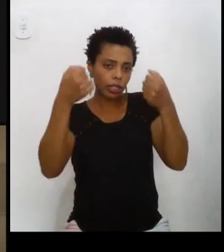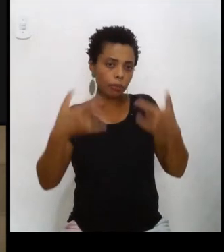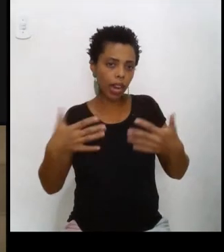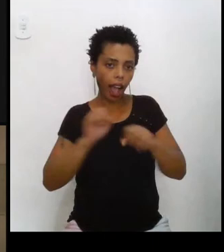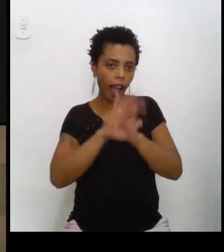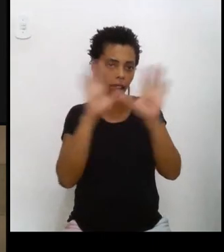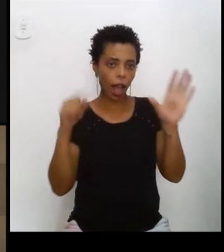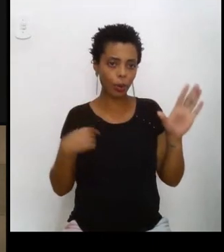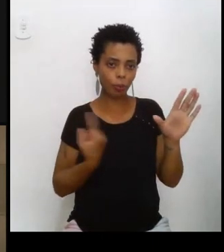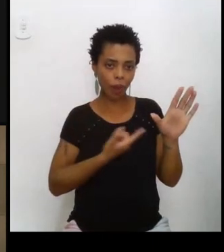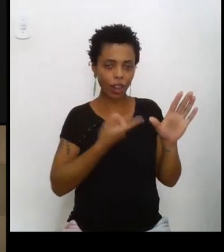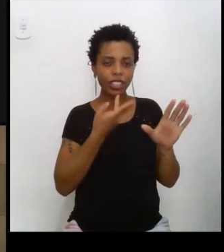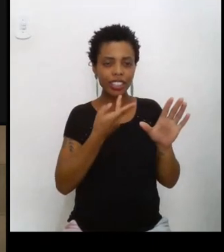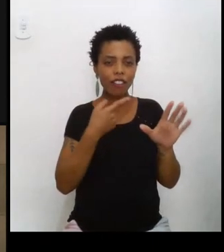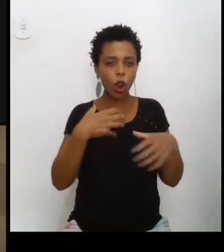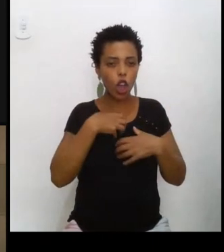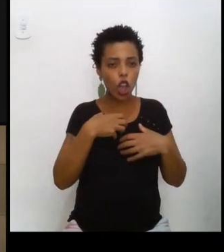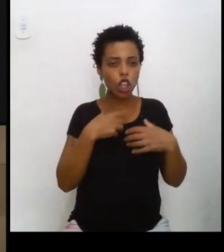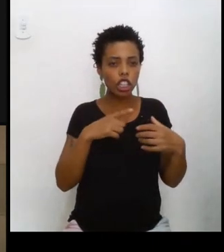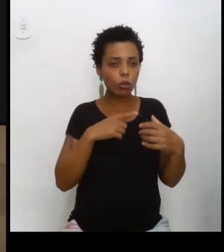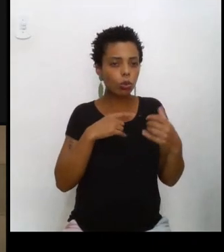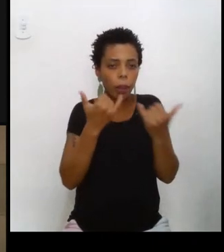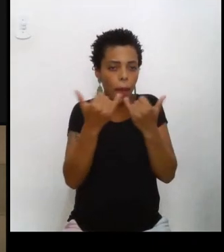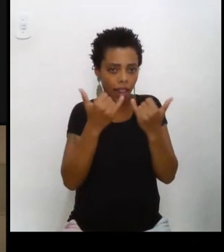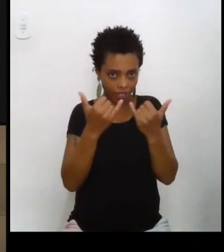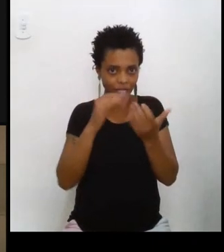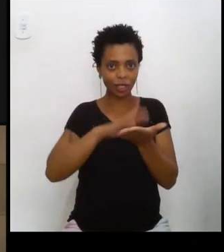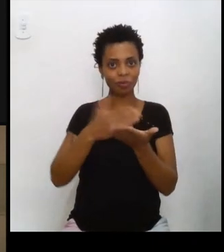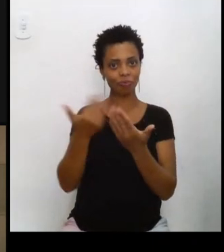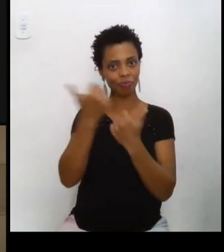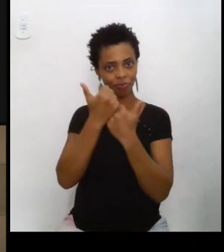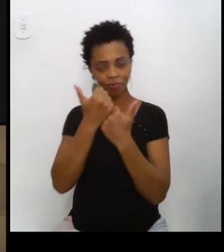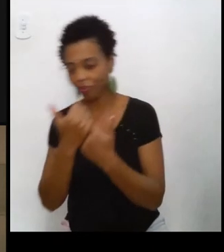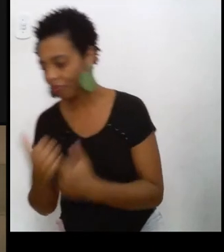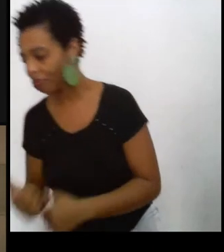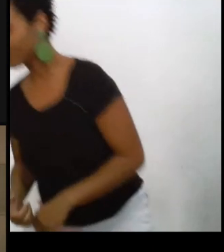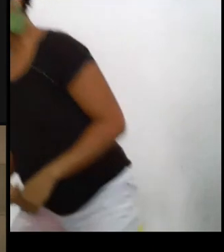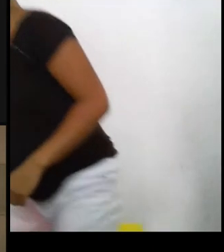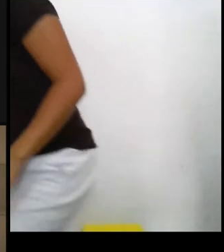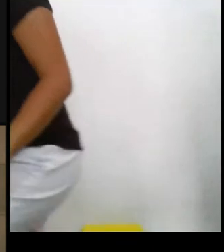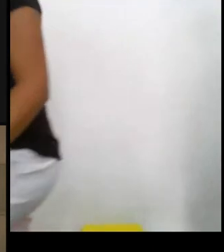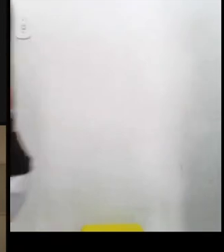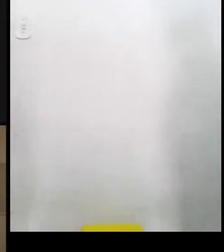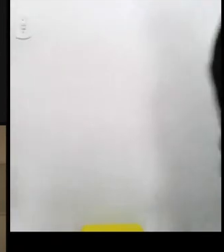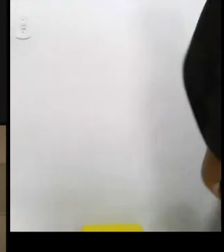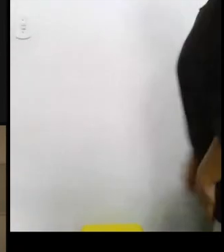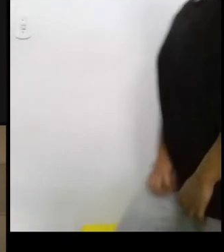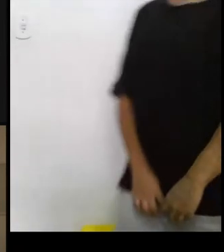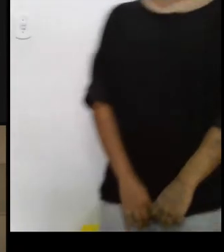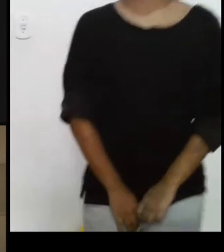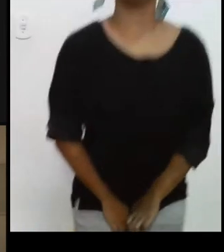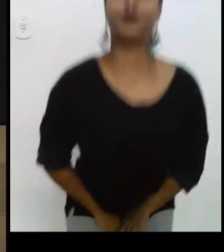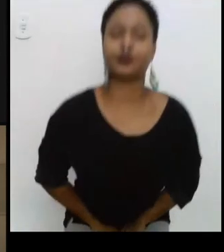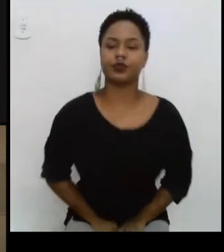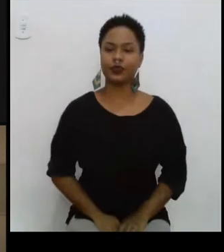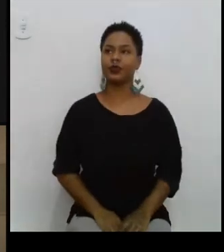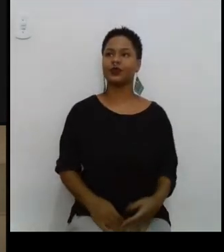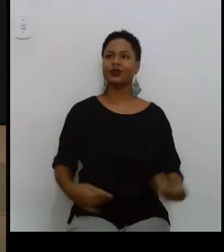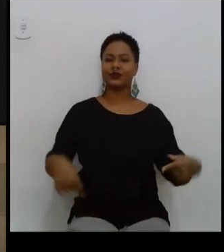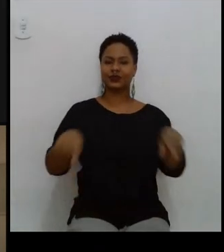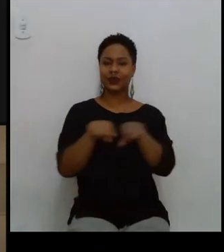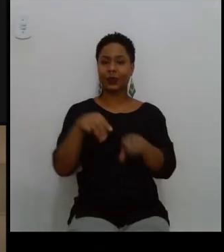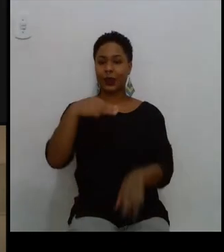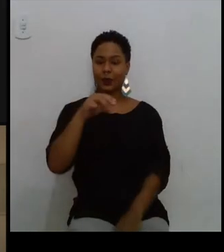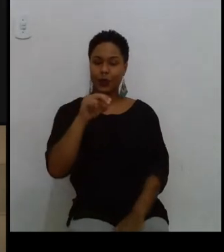que você trouxe na sua fala e por fim para Mônica eu gostaria de fazer uma pergunta